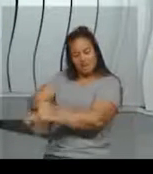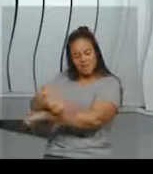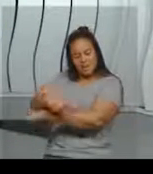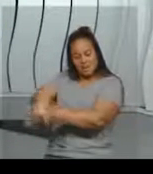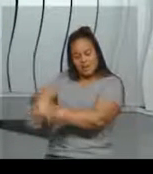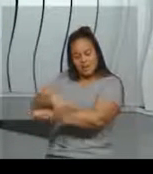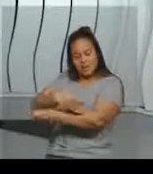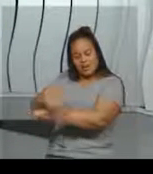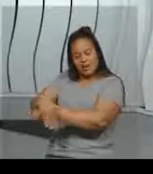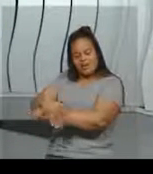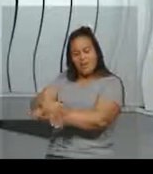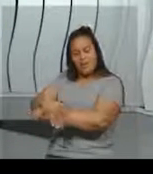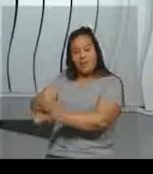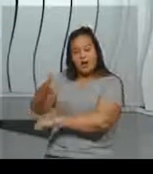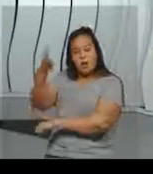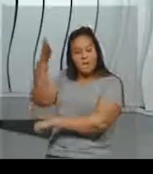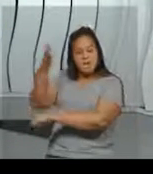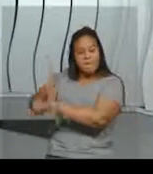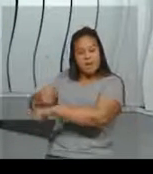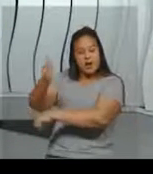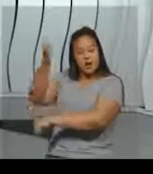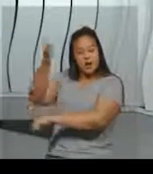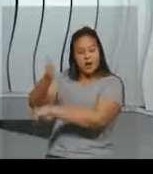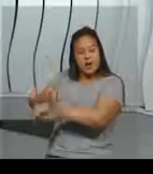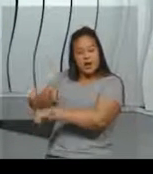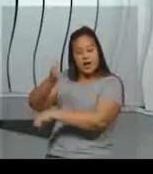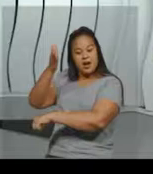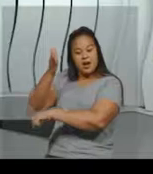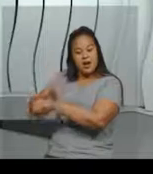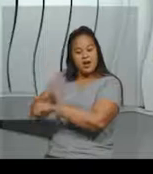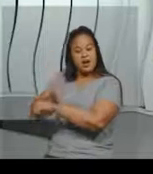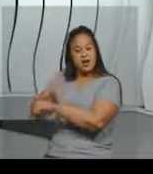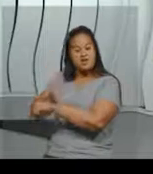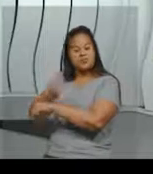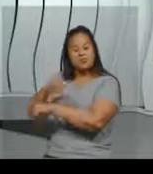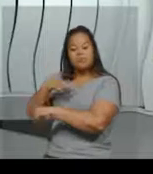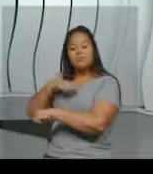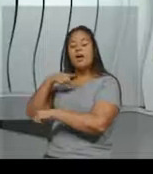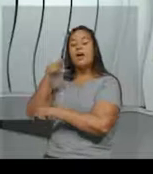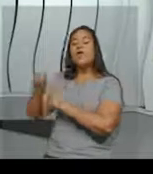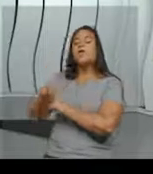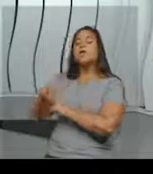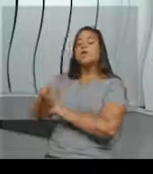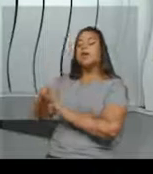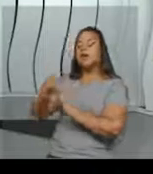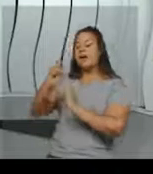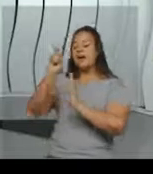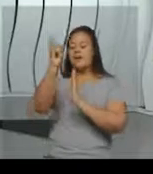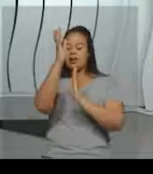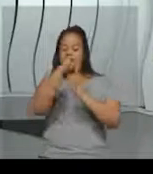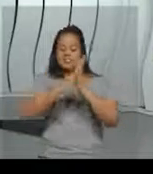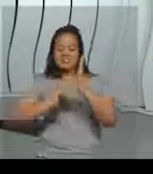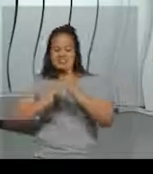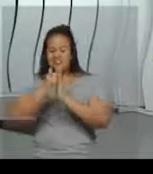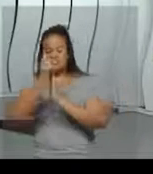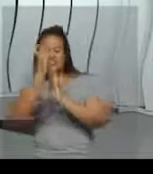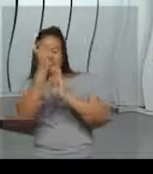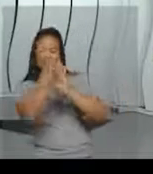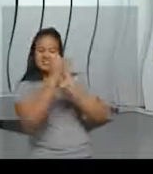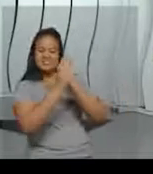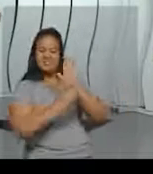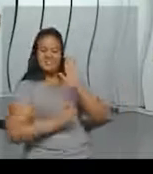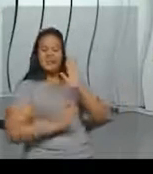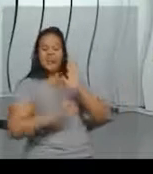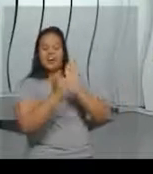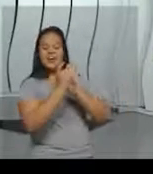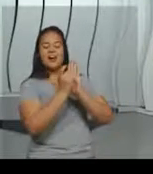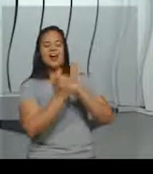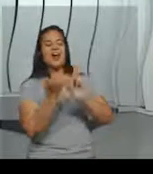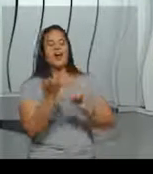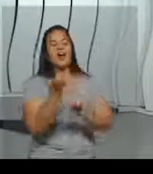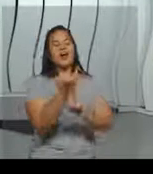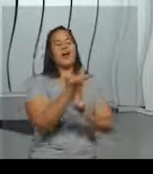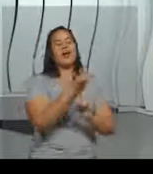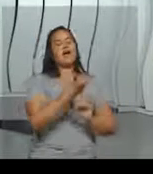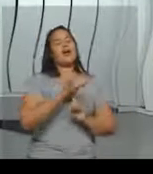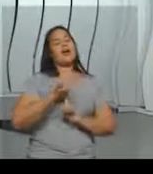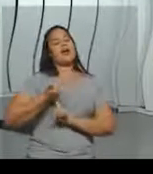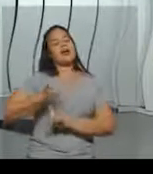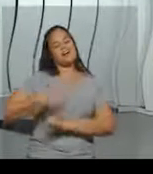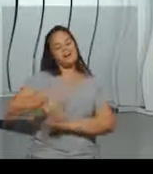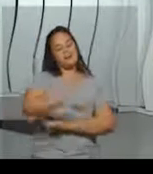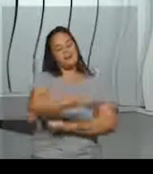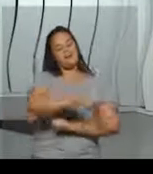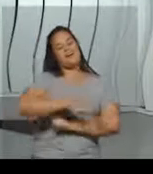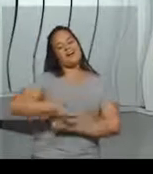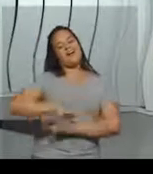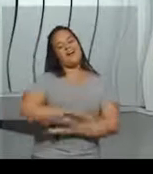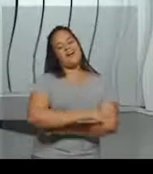nas paredes, nos muros, é a intervenção do grafite, né? Que é uma arte urbana por natureza, né?